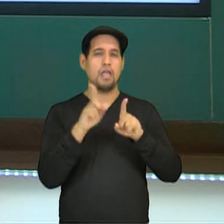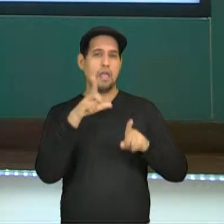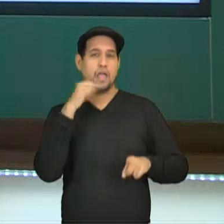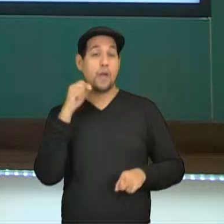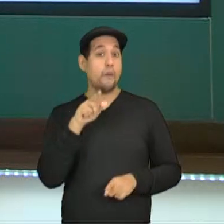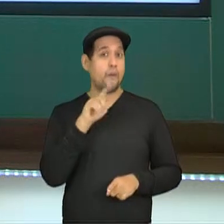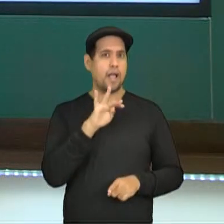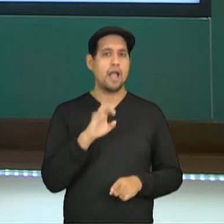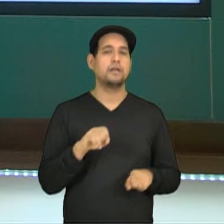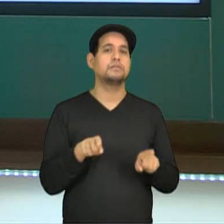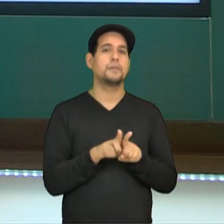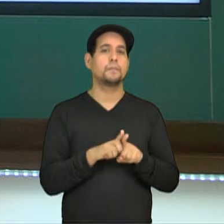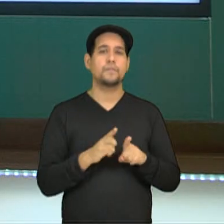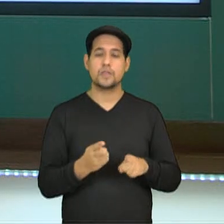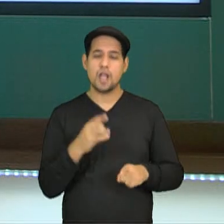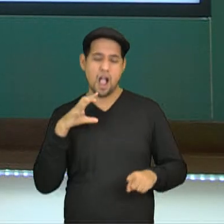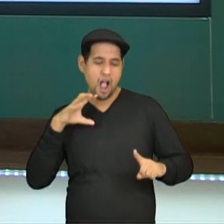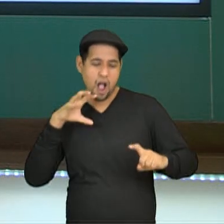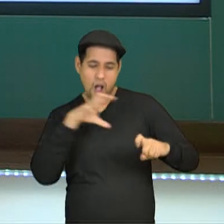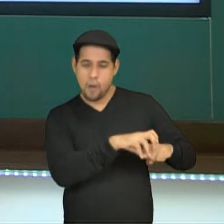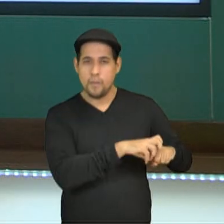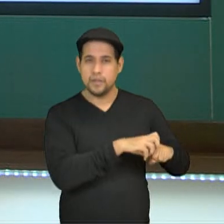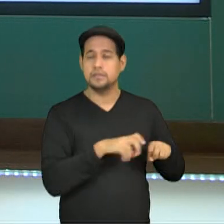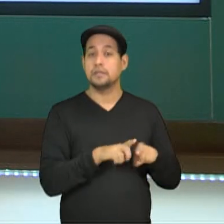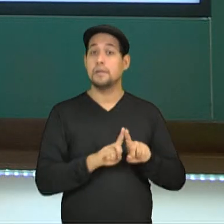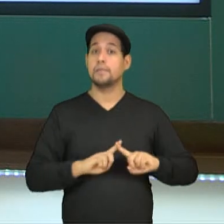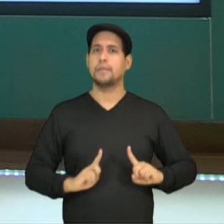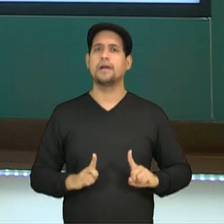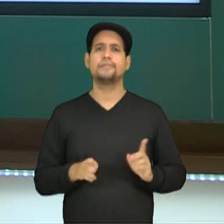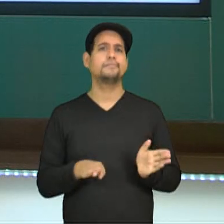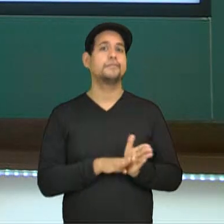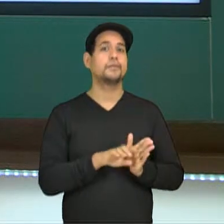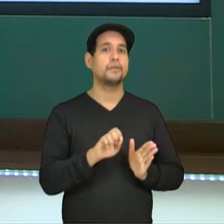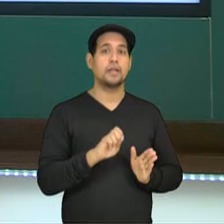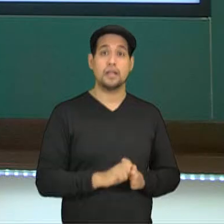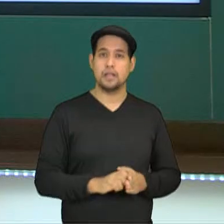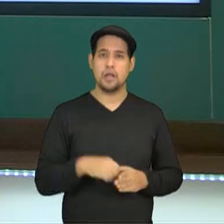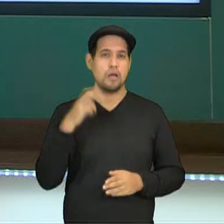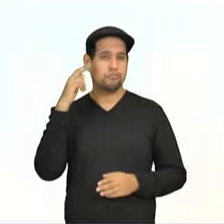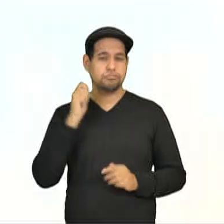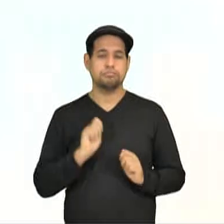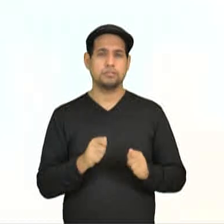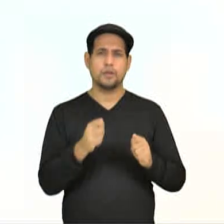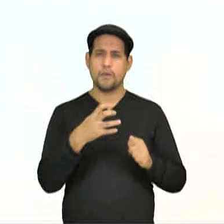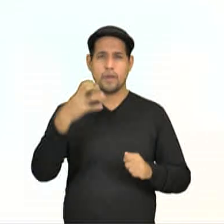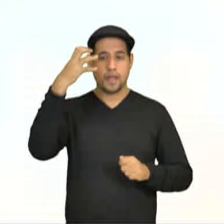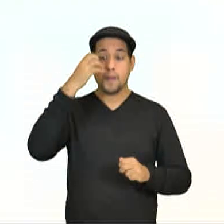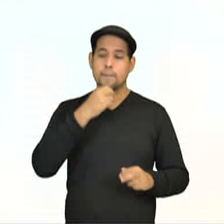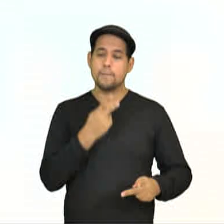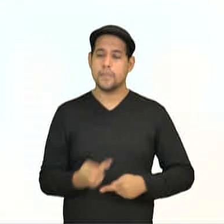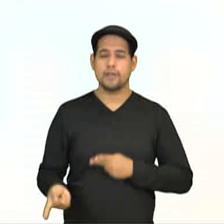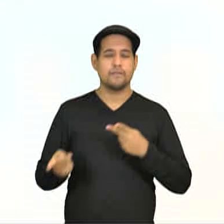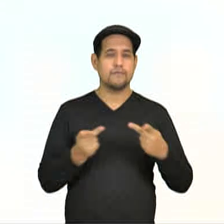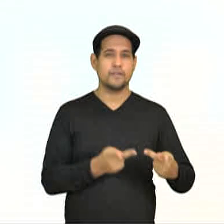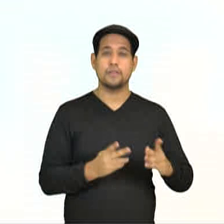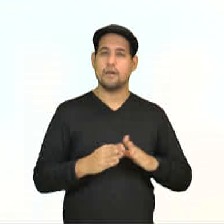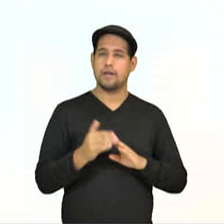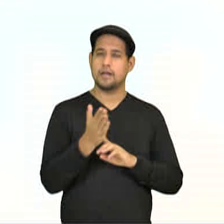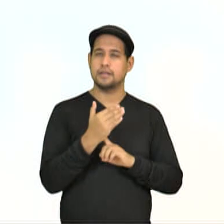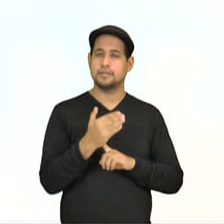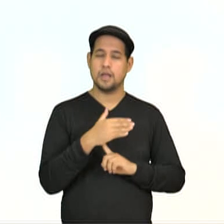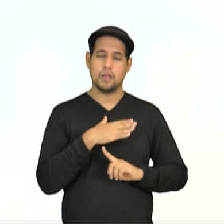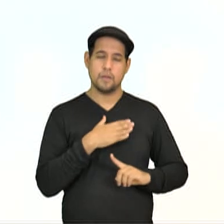gato das botas come-o. Nessa altura, chega o coche do rei. Bem-vindo ao castelo do meu